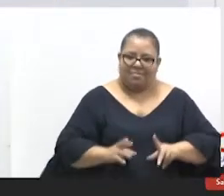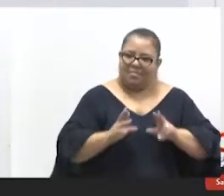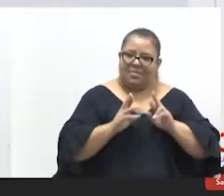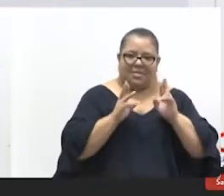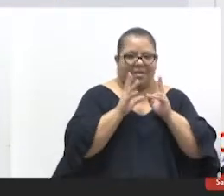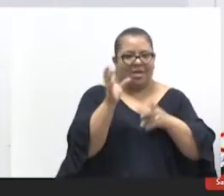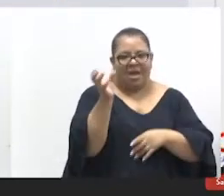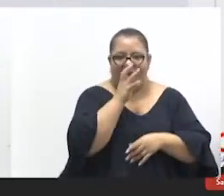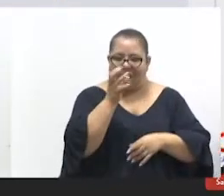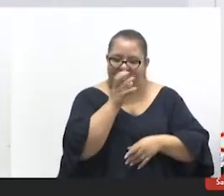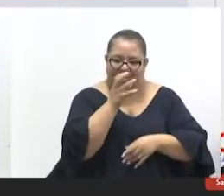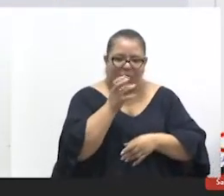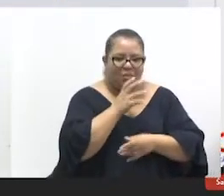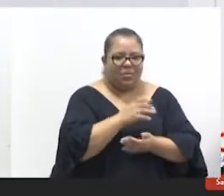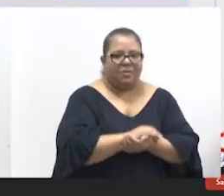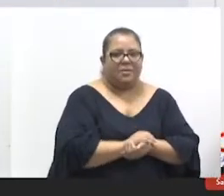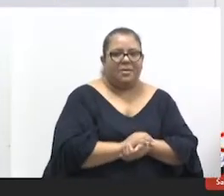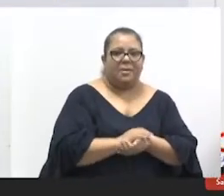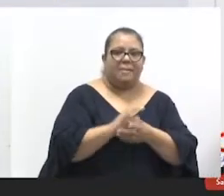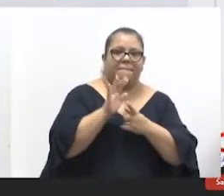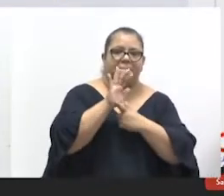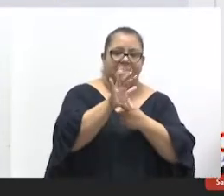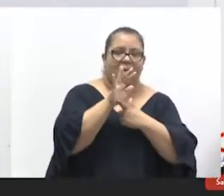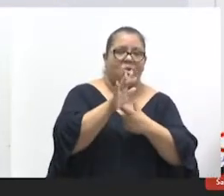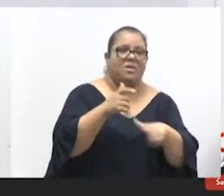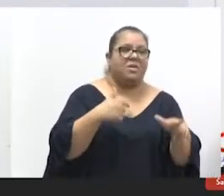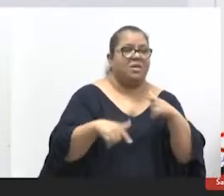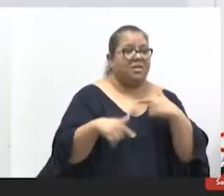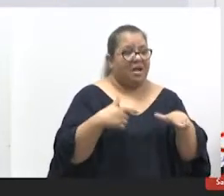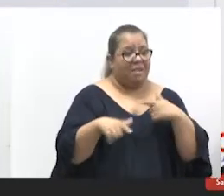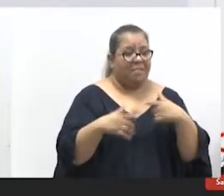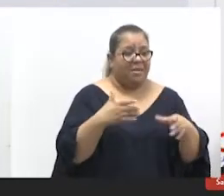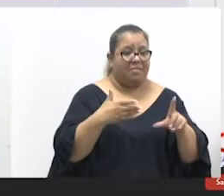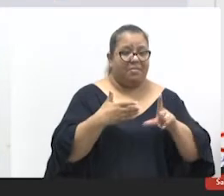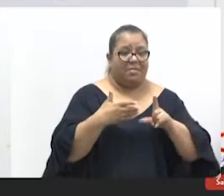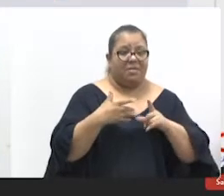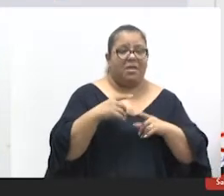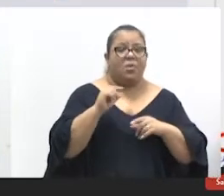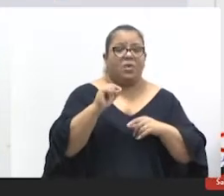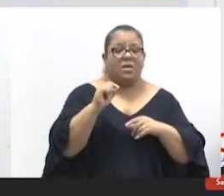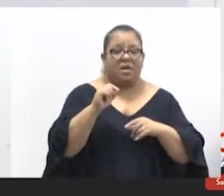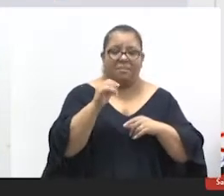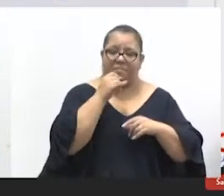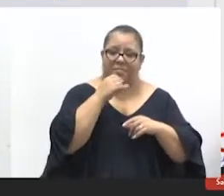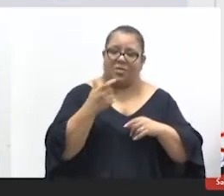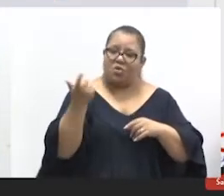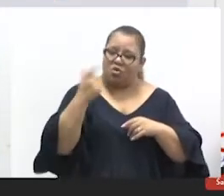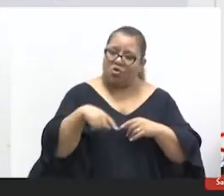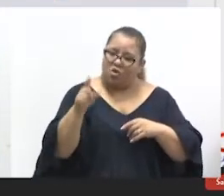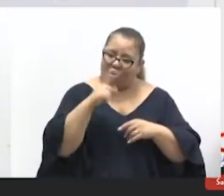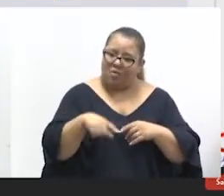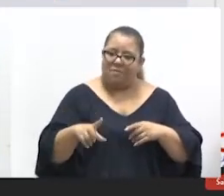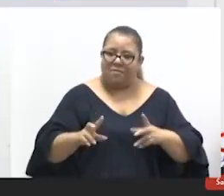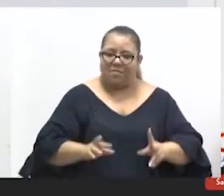exponencial disso, que mostra que os serviços já estão se reorganizando para o acolhimento dessas pessoas que necessitam